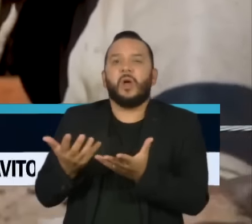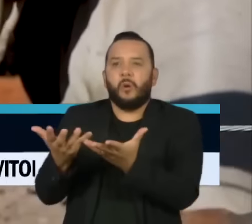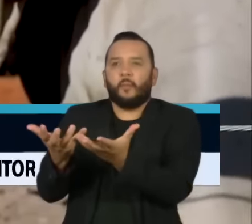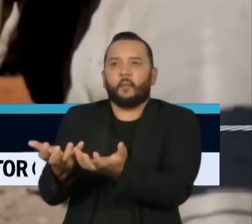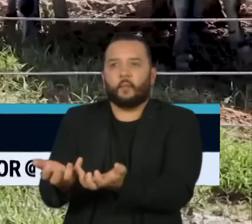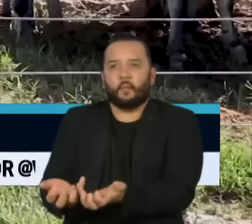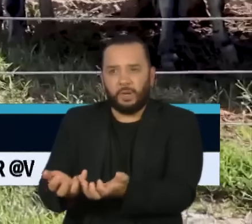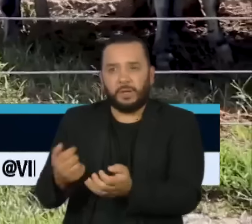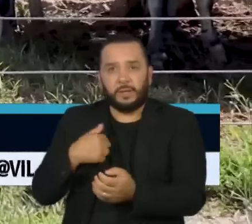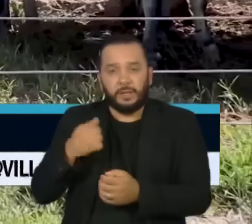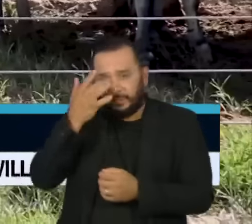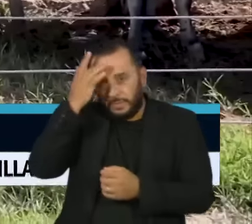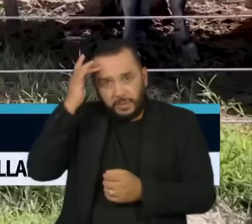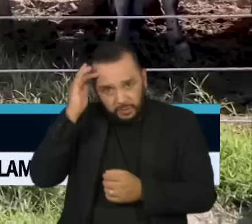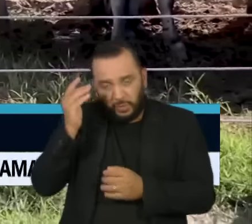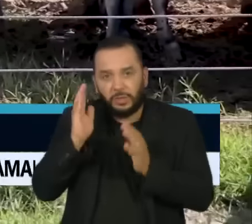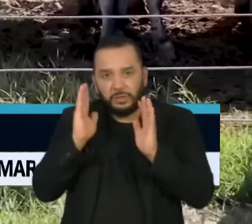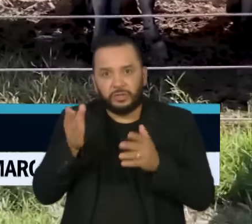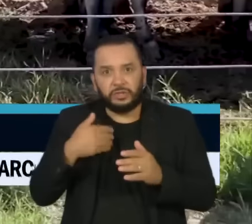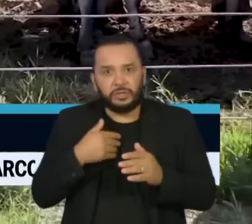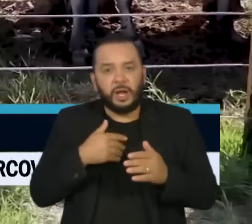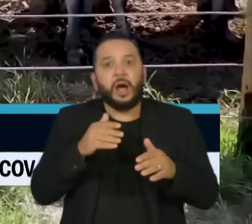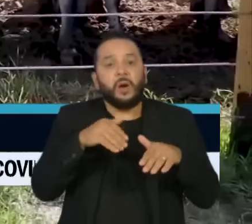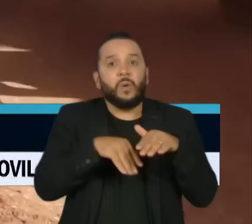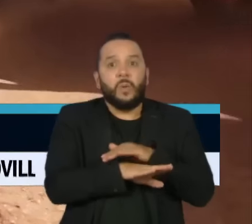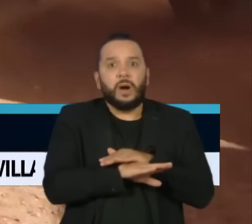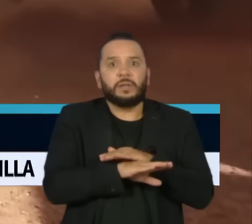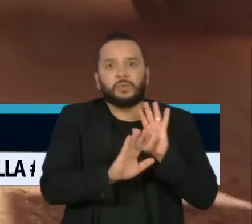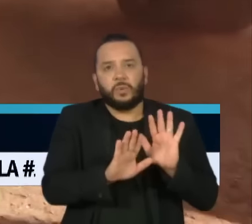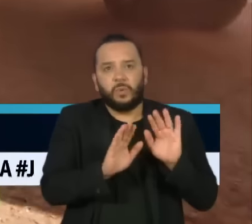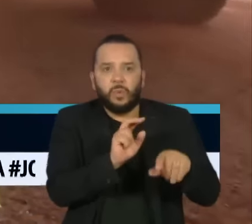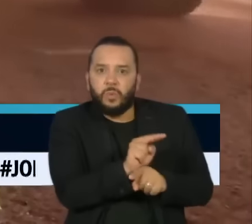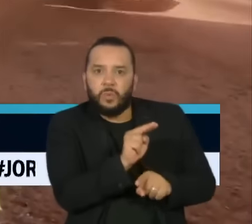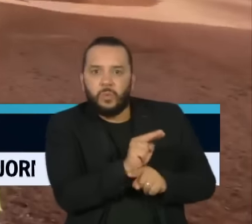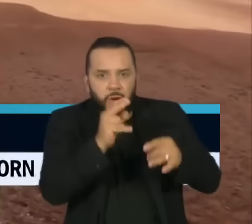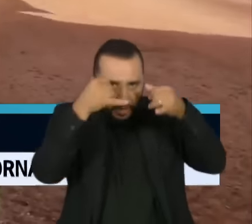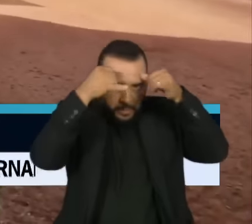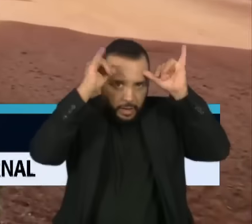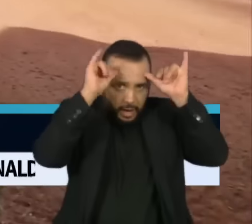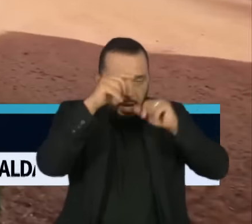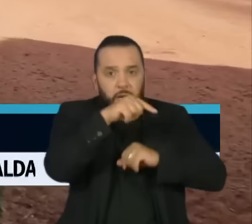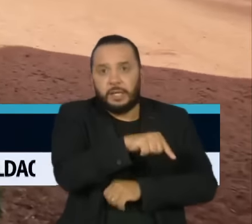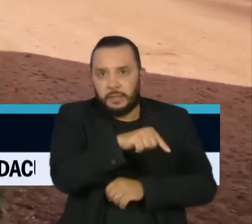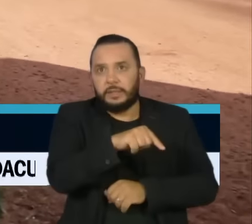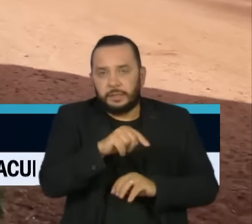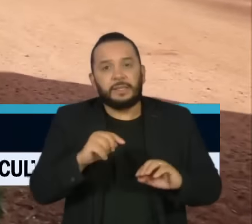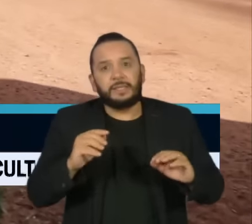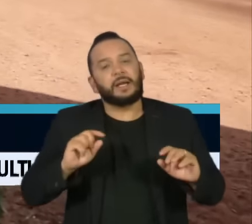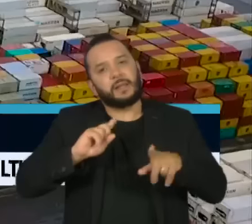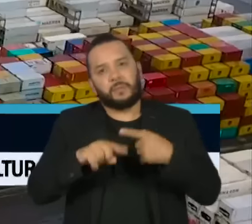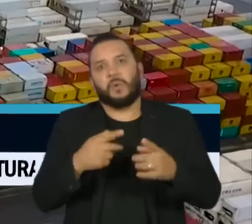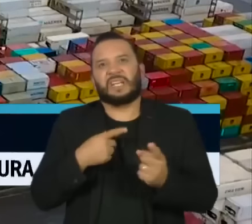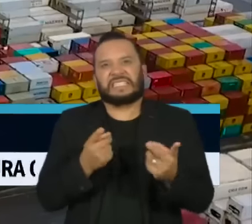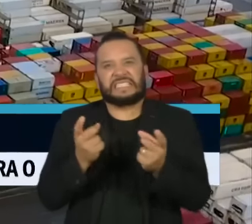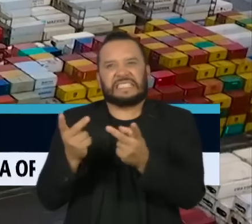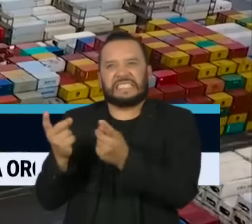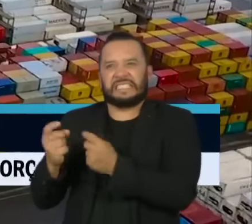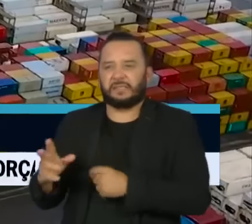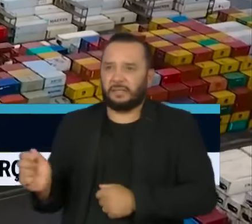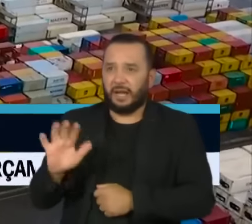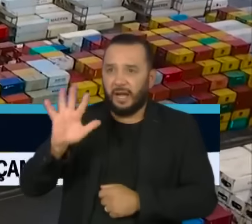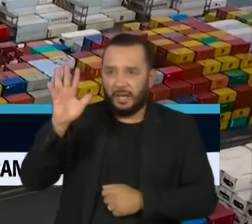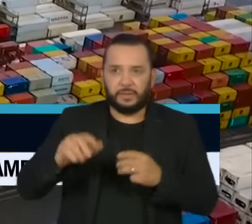de gado confinado para driblar as pastagens ruins, e isso enfrentou um cenário de altíssimos preços dos grãos. E em terceiro